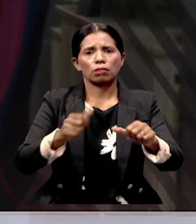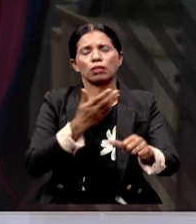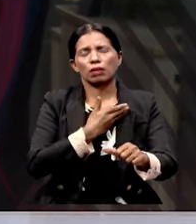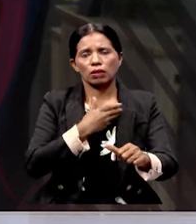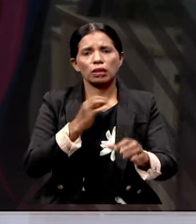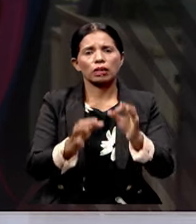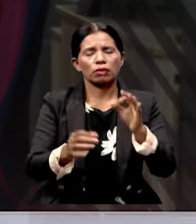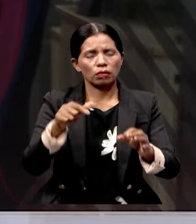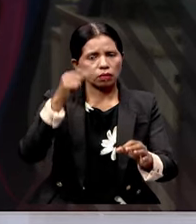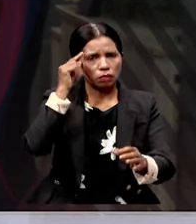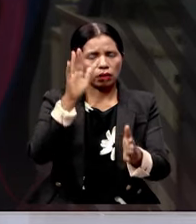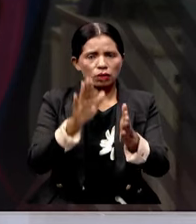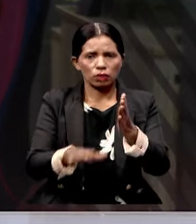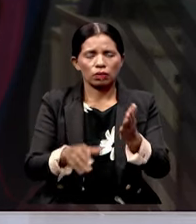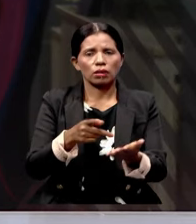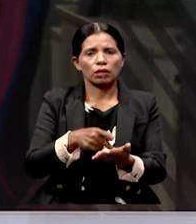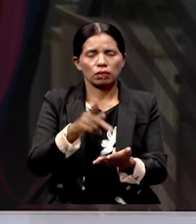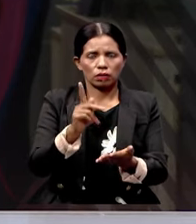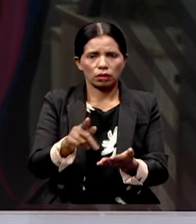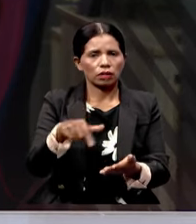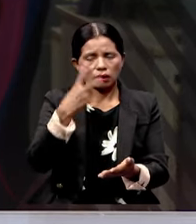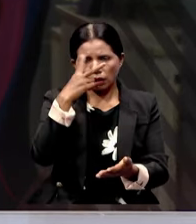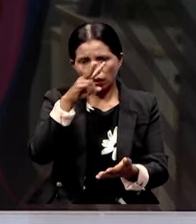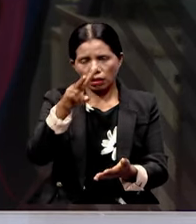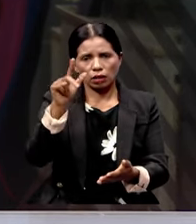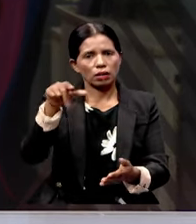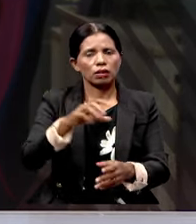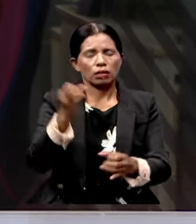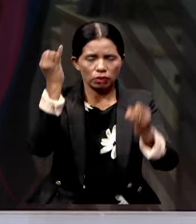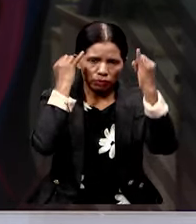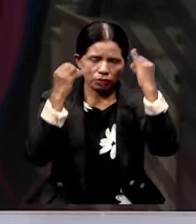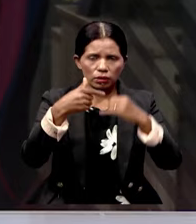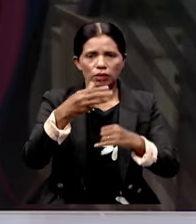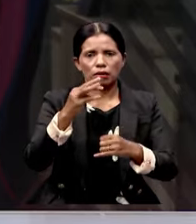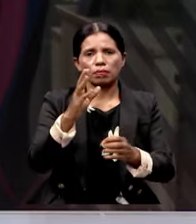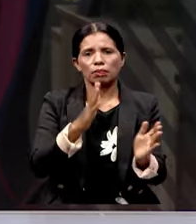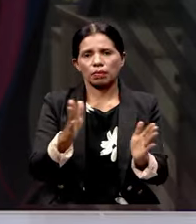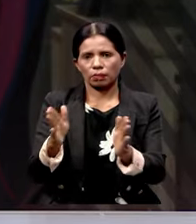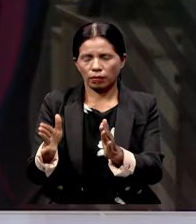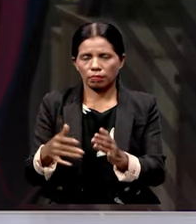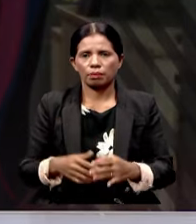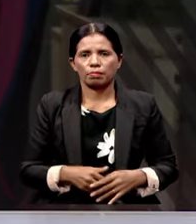governo atuou na taxa de importação. Termina acompanha para cota informação NB GMN preparou-na.